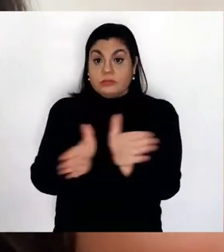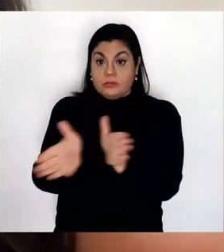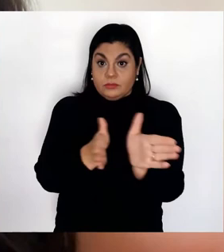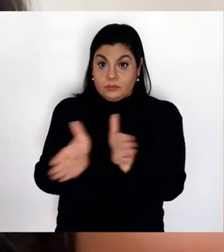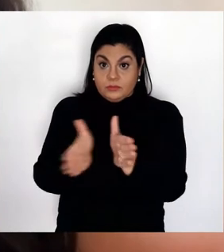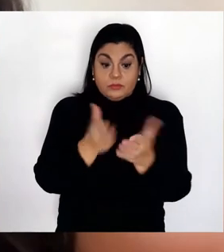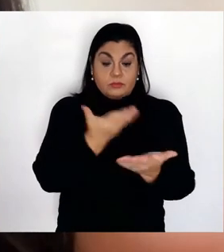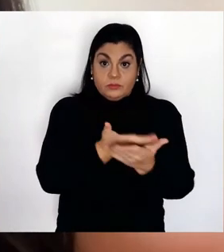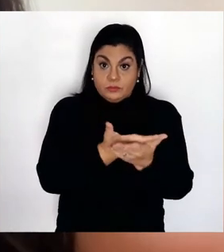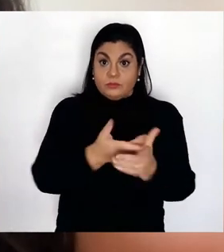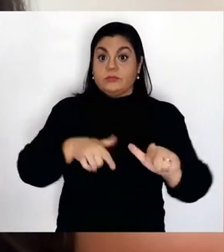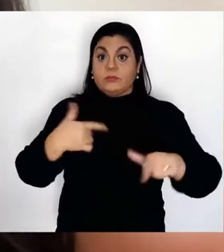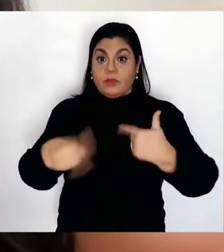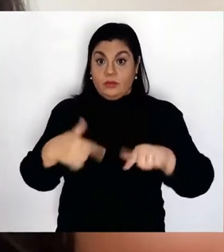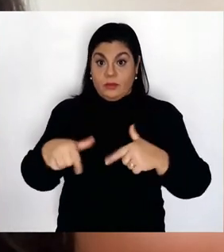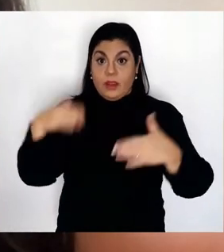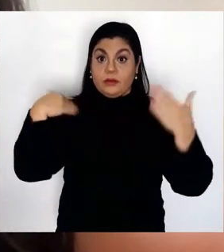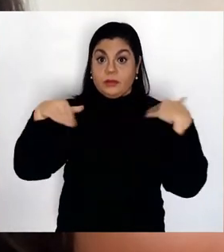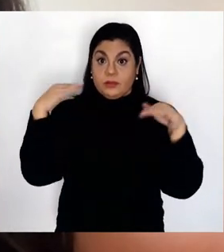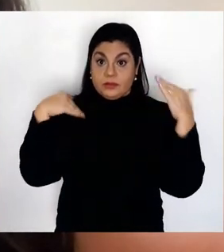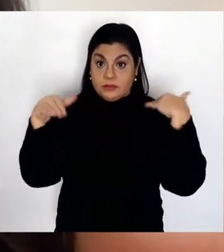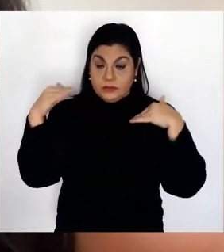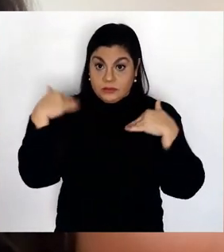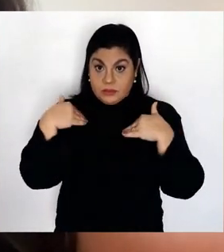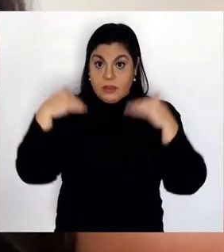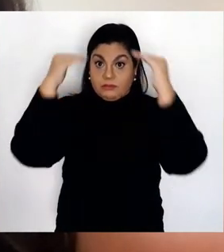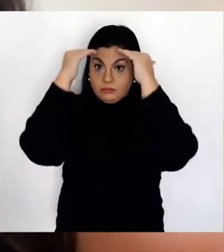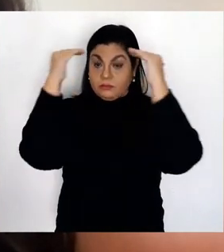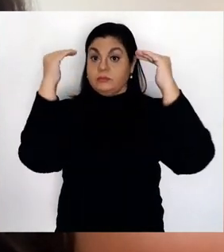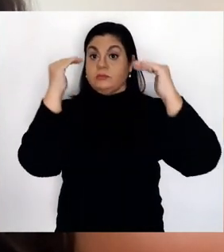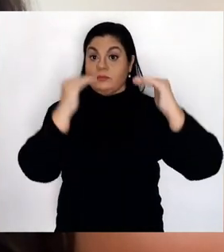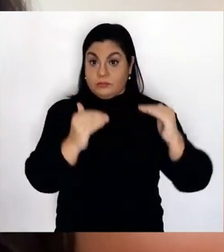de acesso ao estudo, ao trabalho e ao lazer